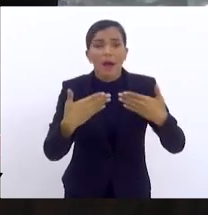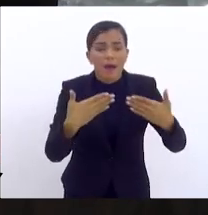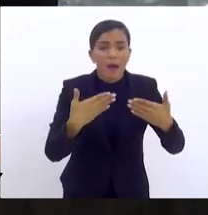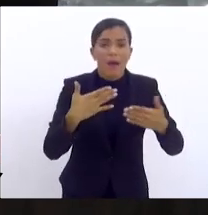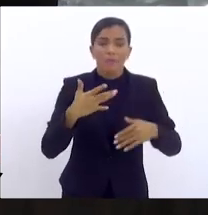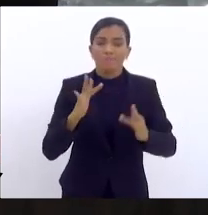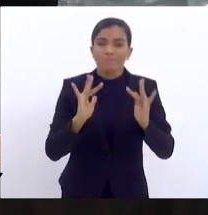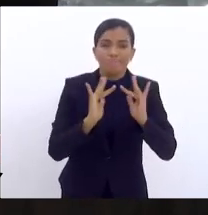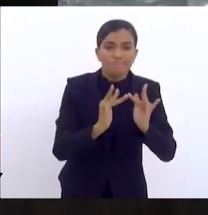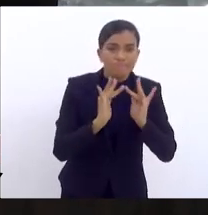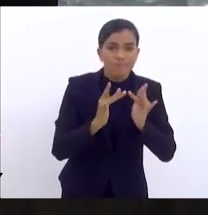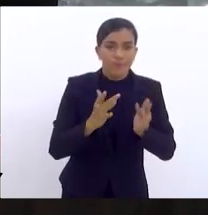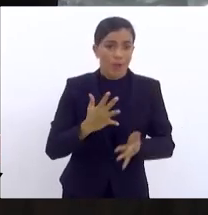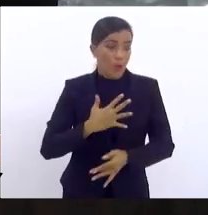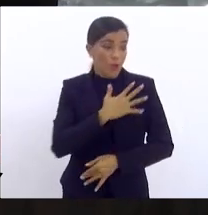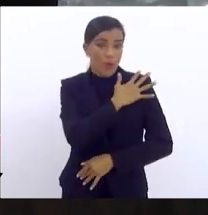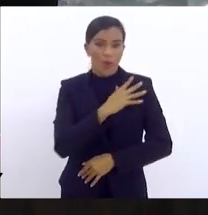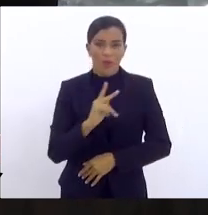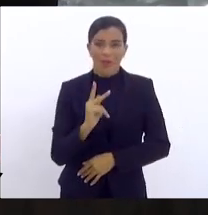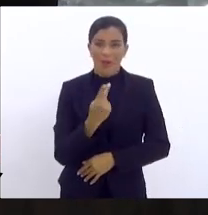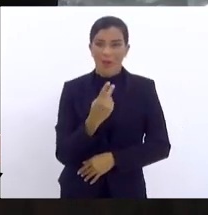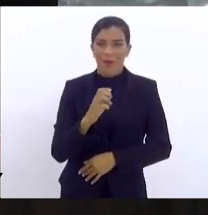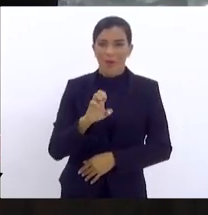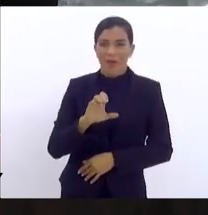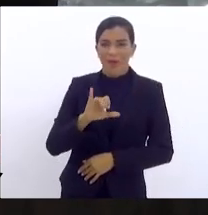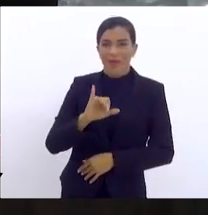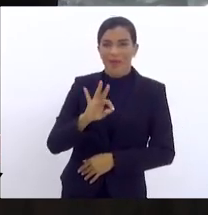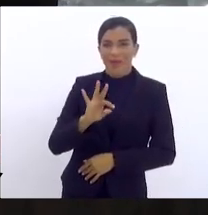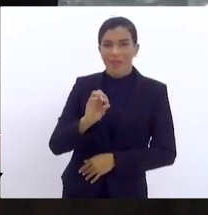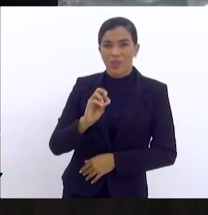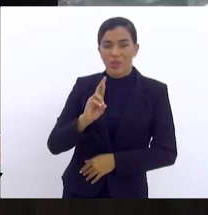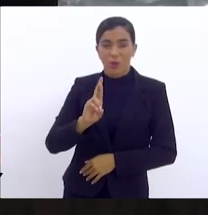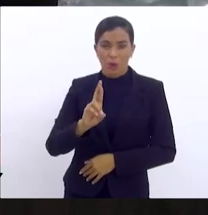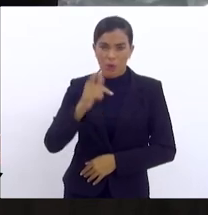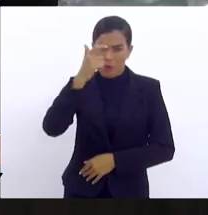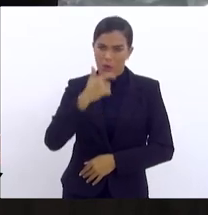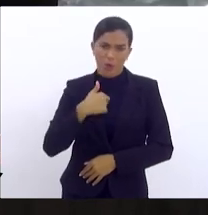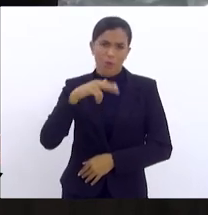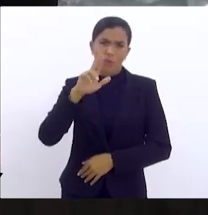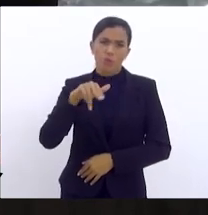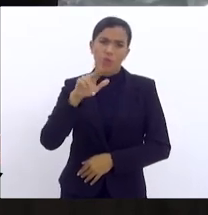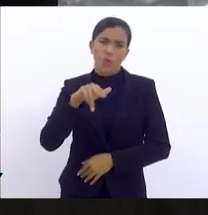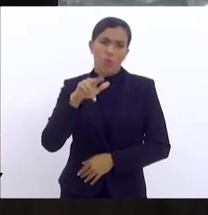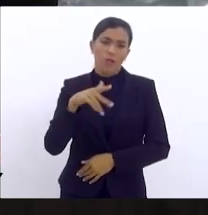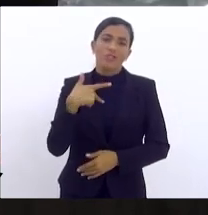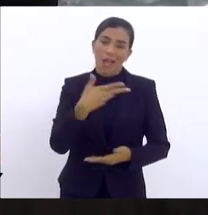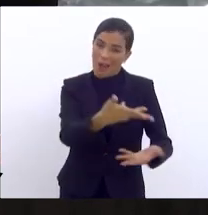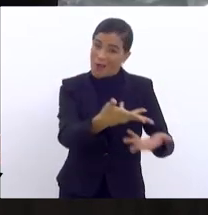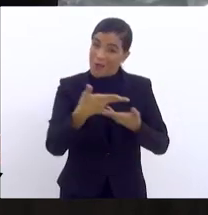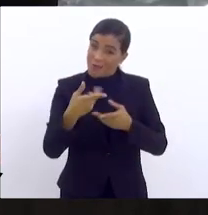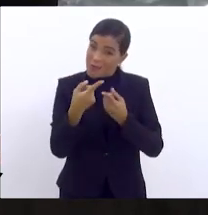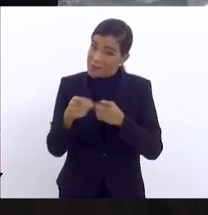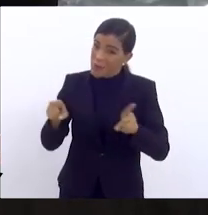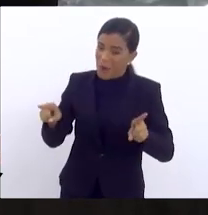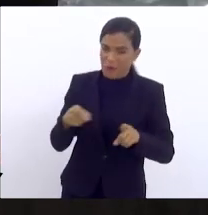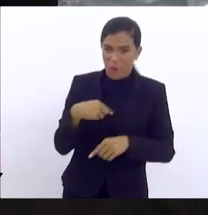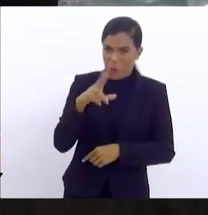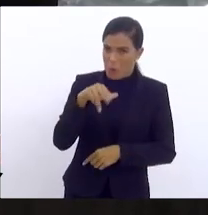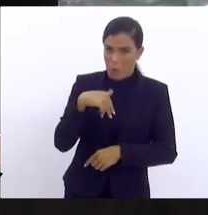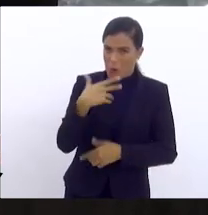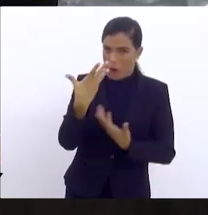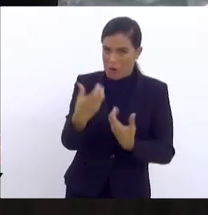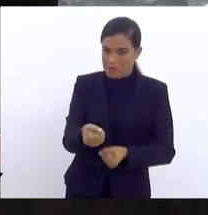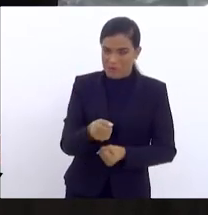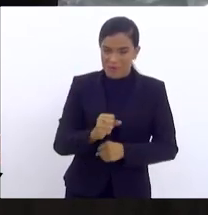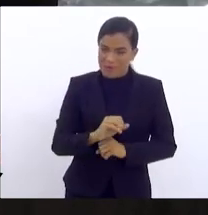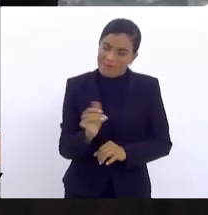tá aqui o Coronel Heitor que pode quer testemunha que eu nunca já até convidei para comer um churrasco ele nunca foi infelizmente